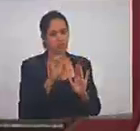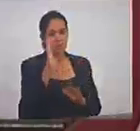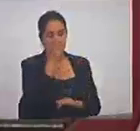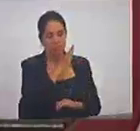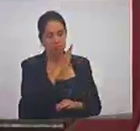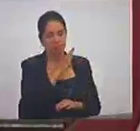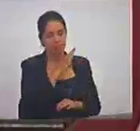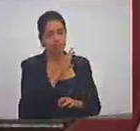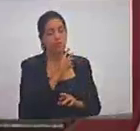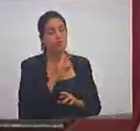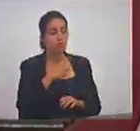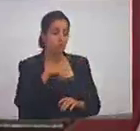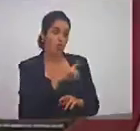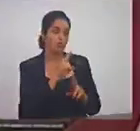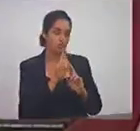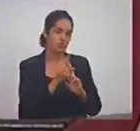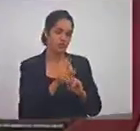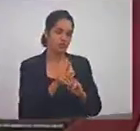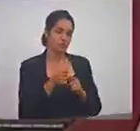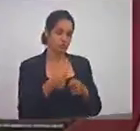falou, eu queria